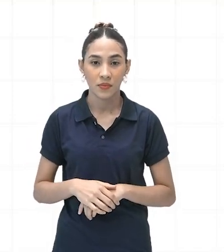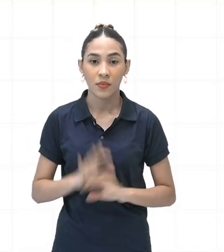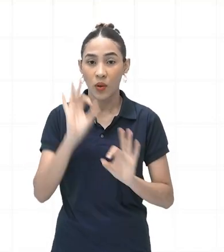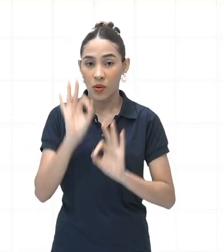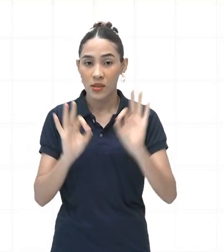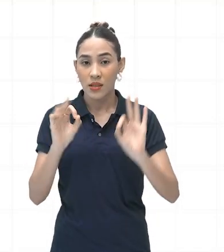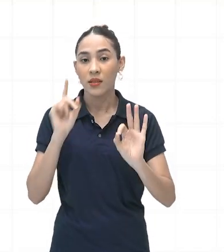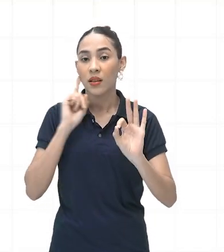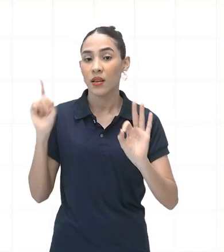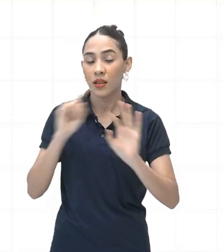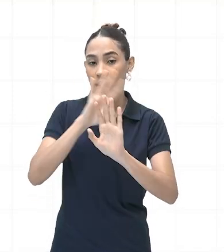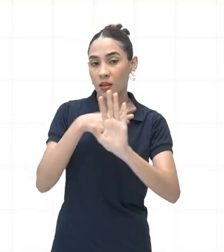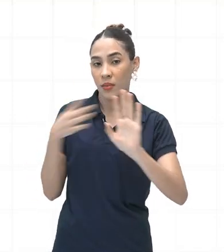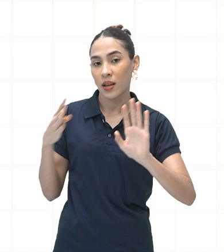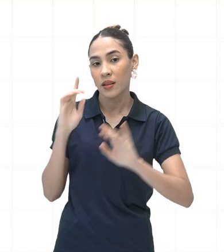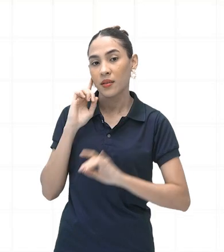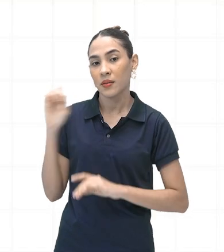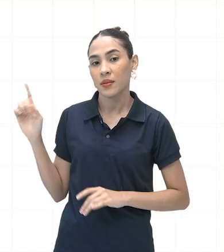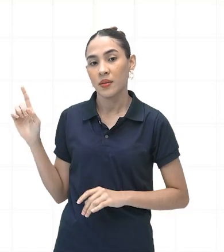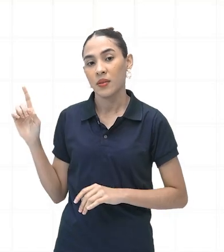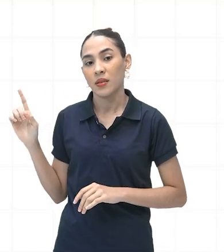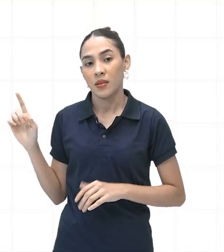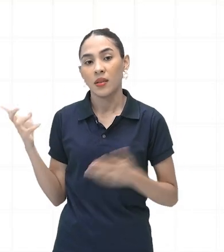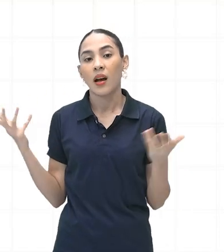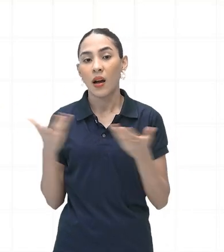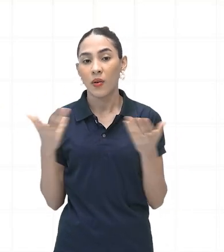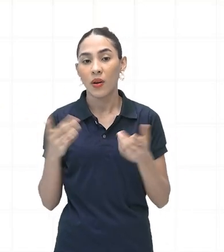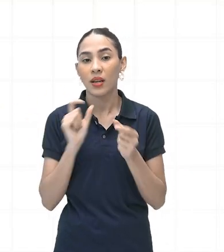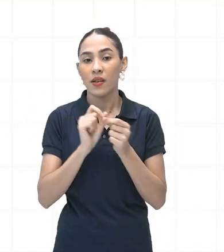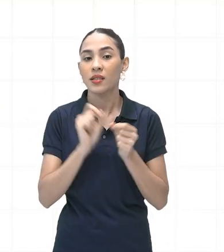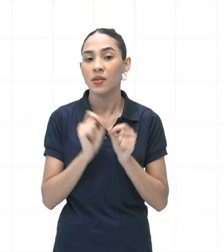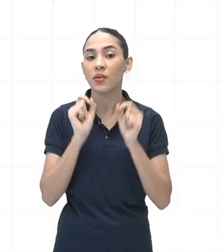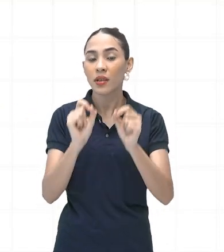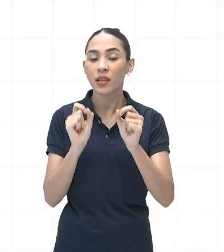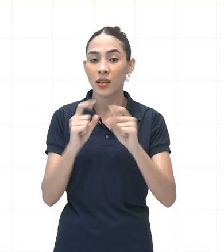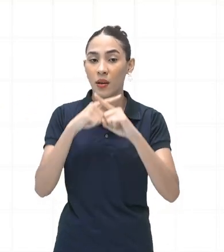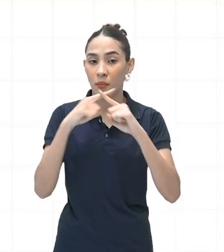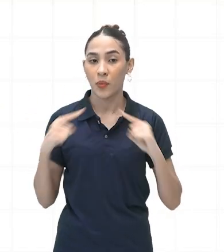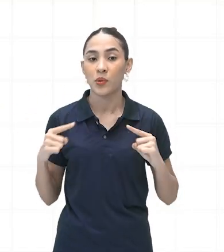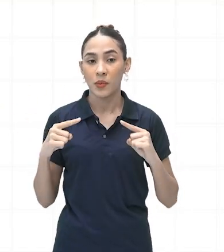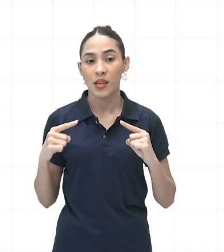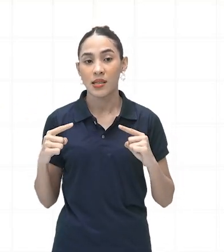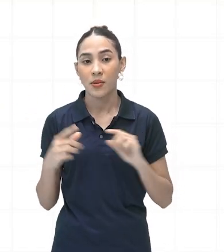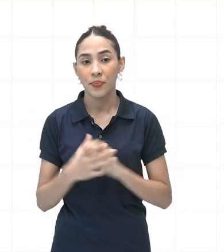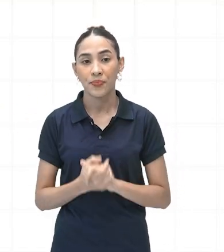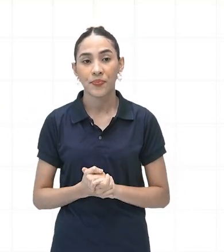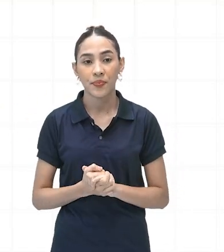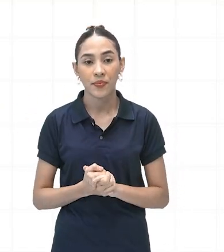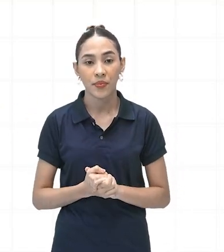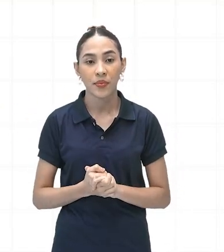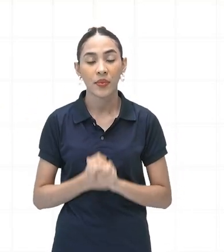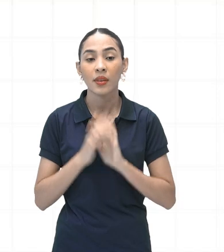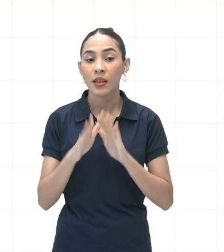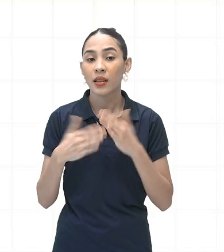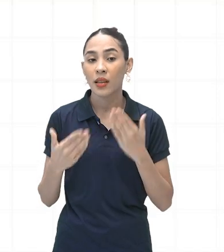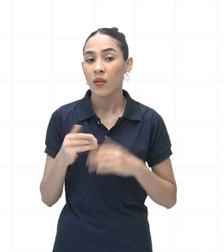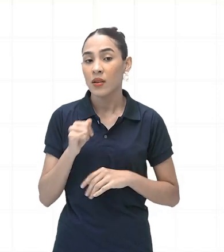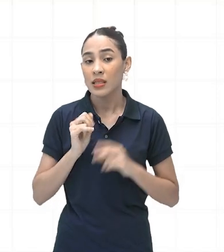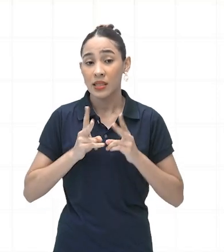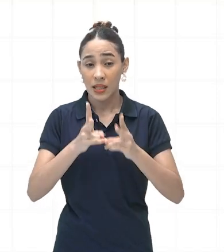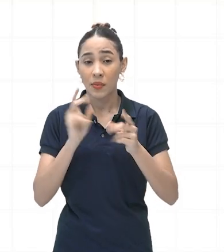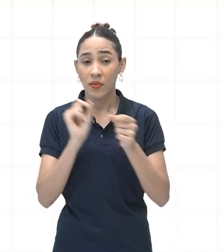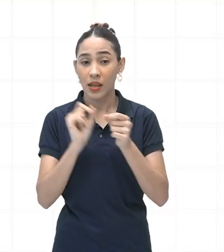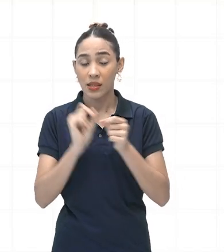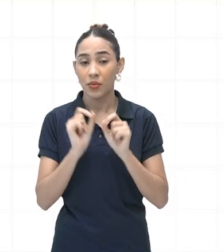fizemos a tabelinha e agora nós vamos fazer essa multiplicação. Tudo bem? Então, sempre eu vou